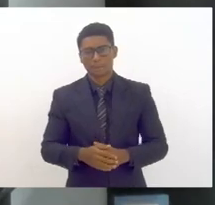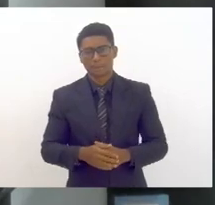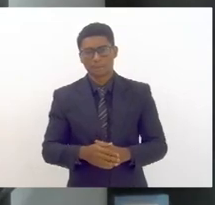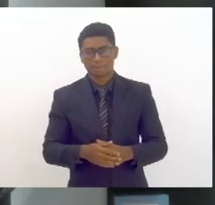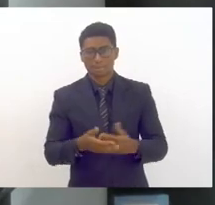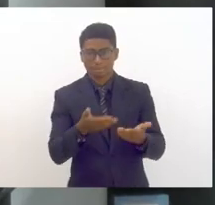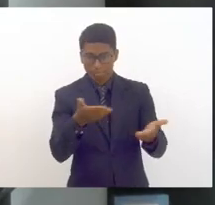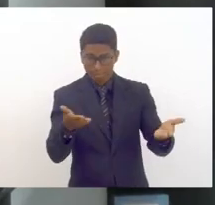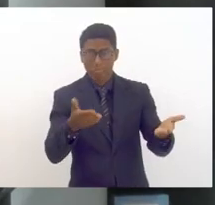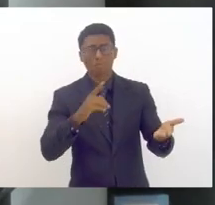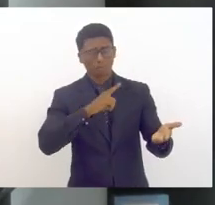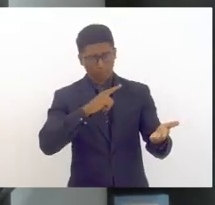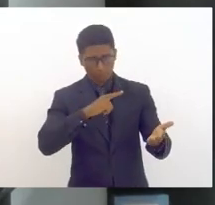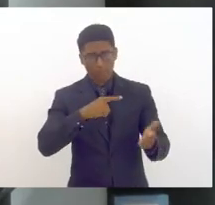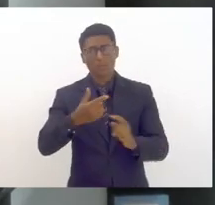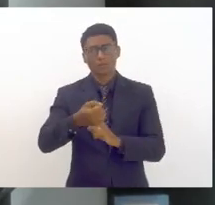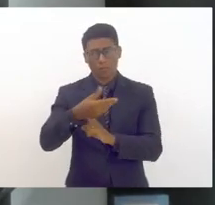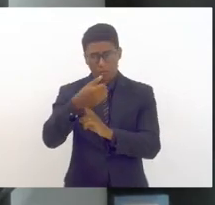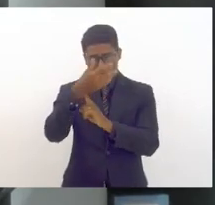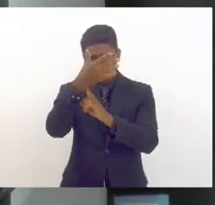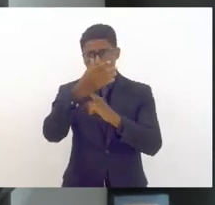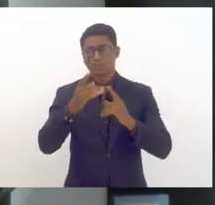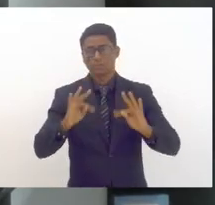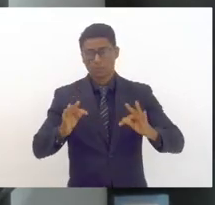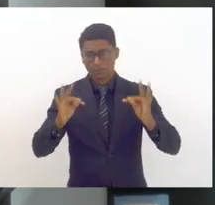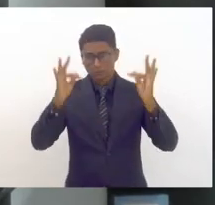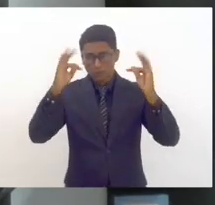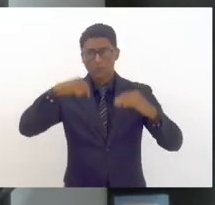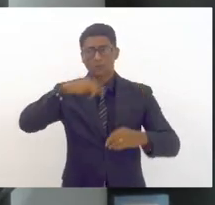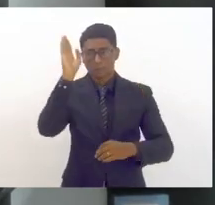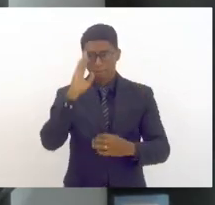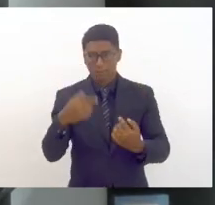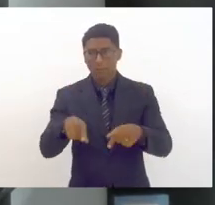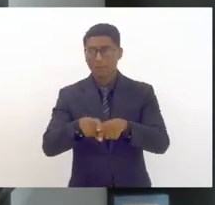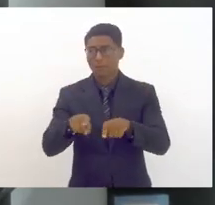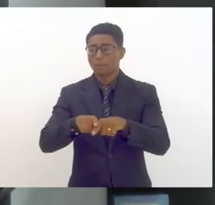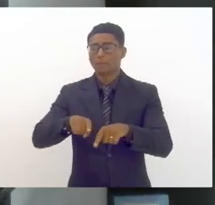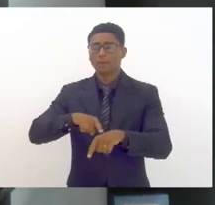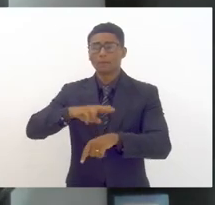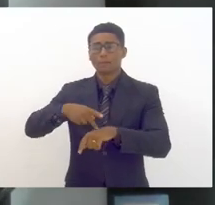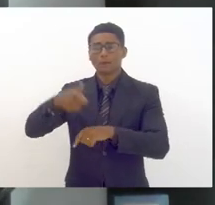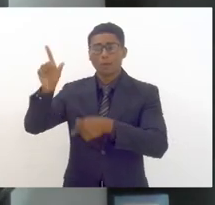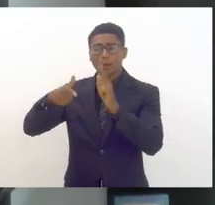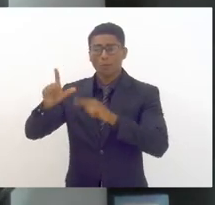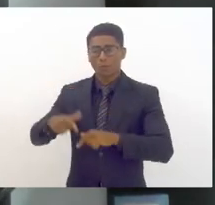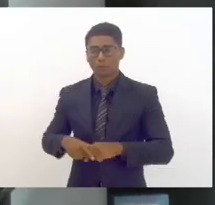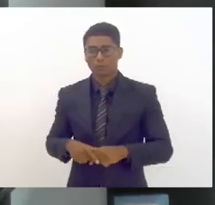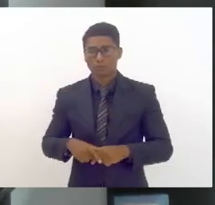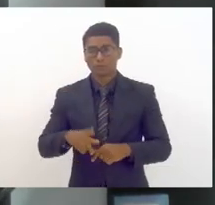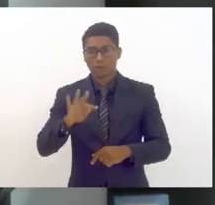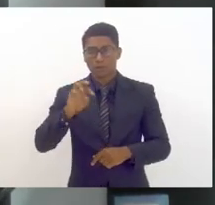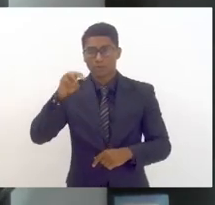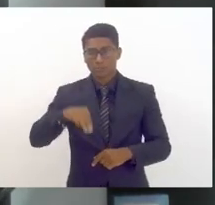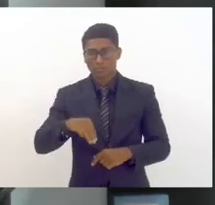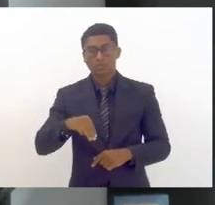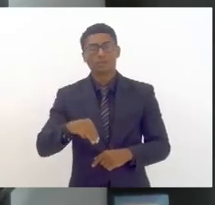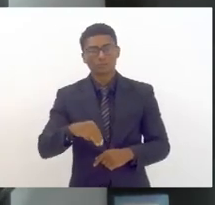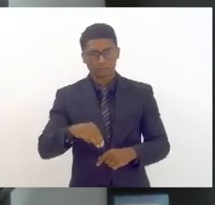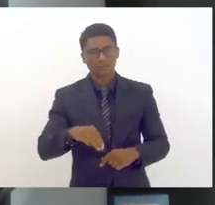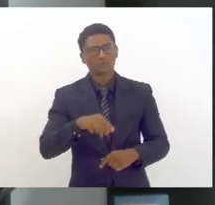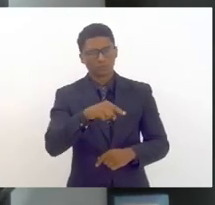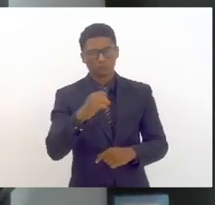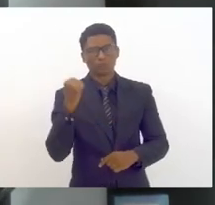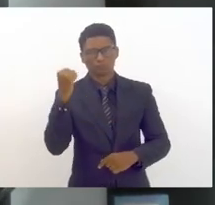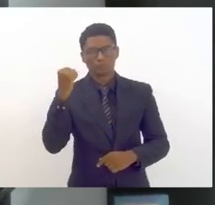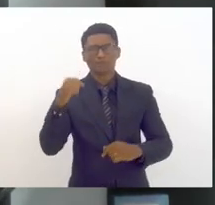alta tecnologia, não só no Brasil, como fora dela. A TIM é uma potência, por exemplo. Tive com o CEO da TIM